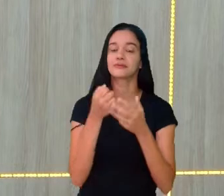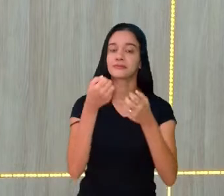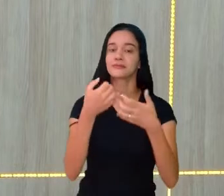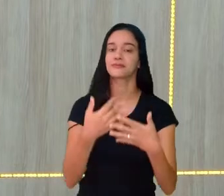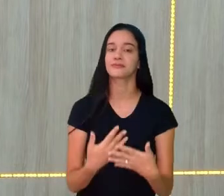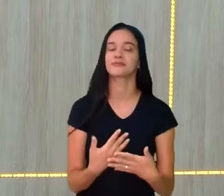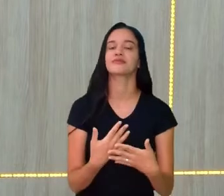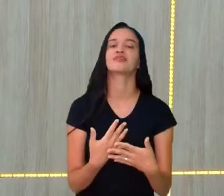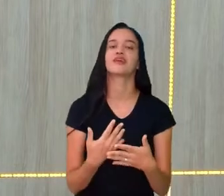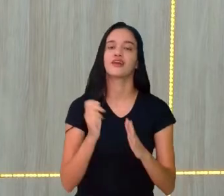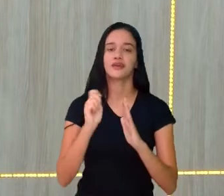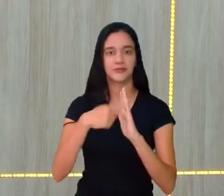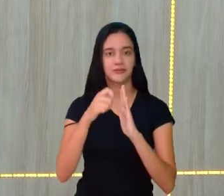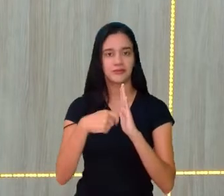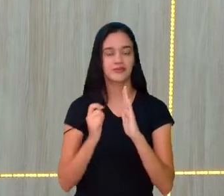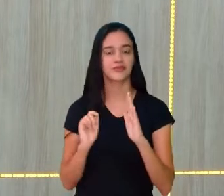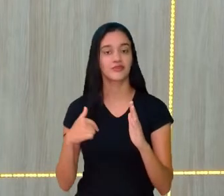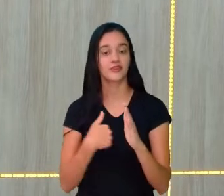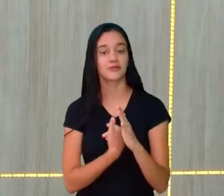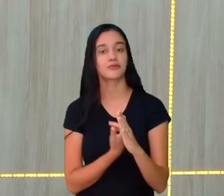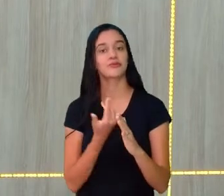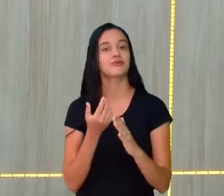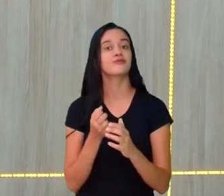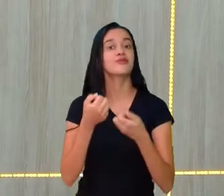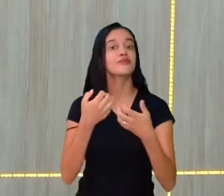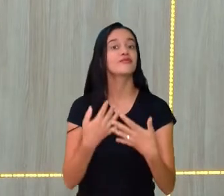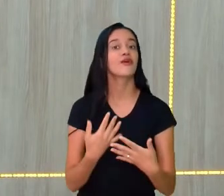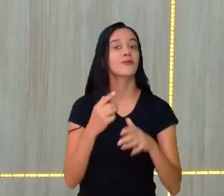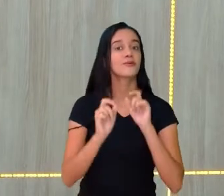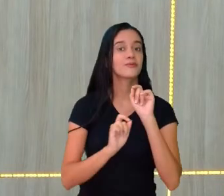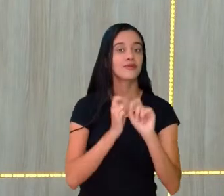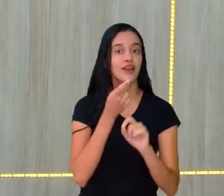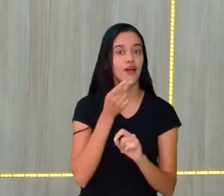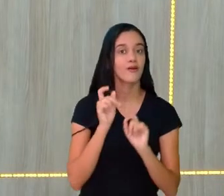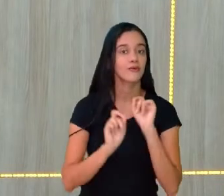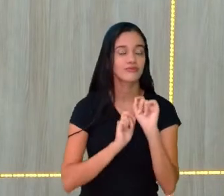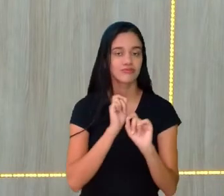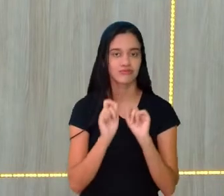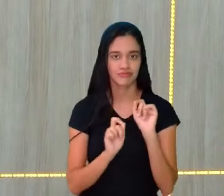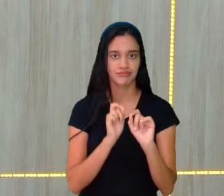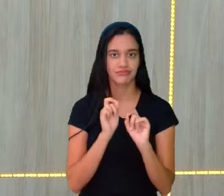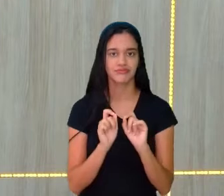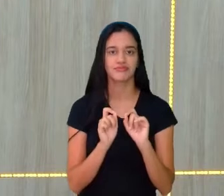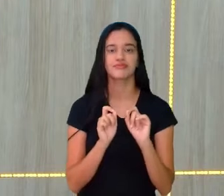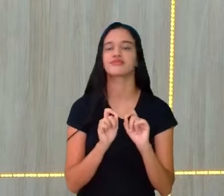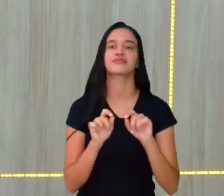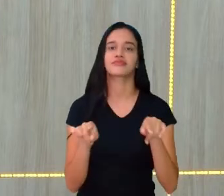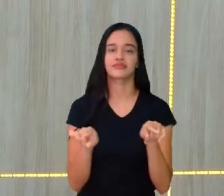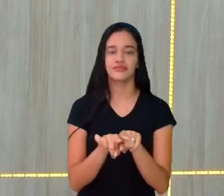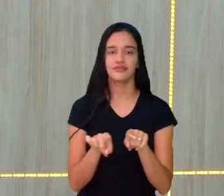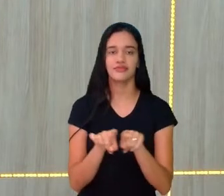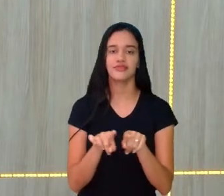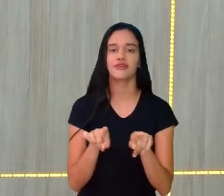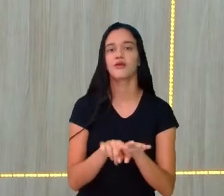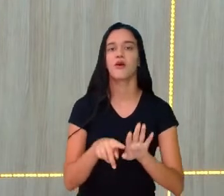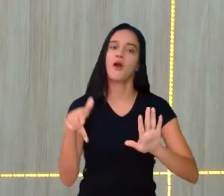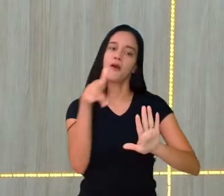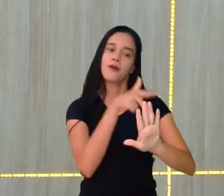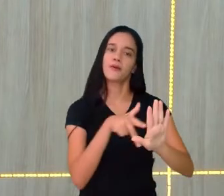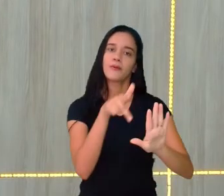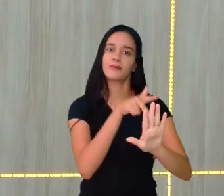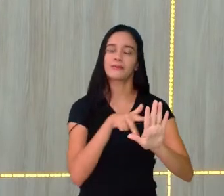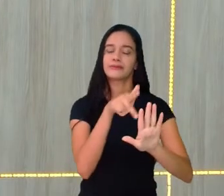aqui, passar o vídeo, a gente já vai dizer para vocês também que a gente conta aqui com a produção